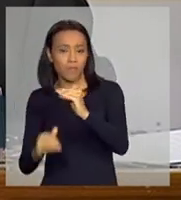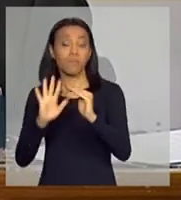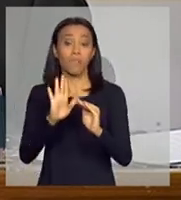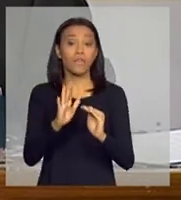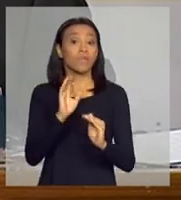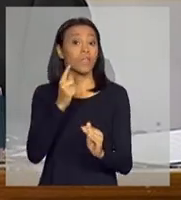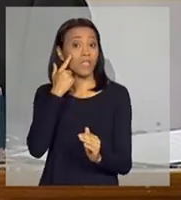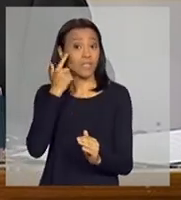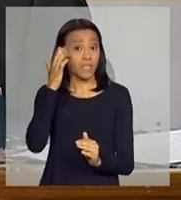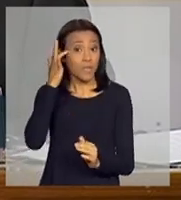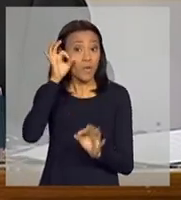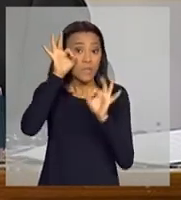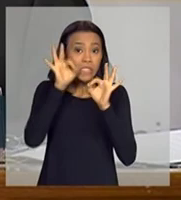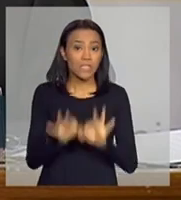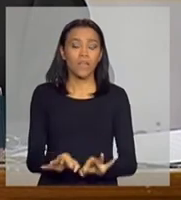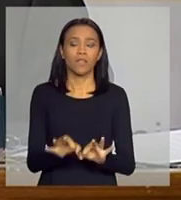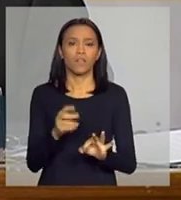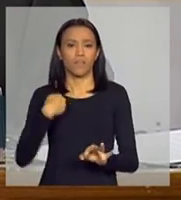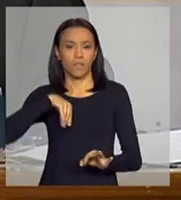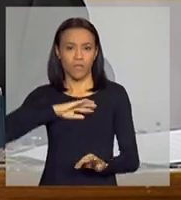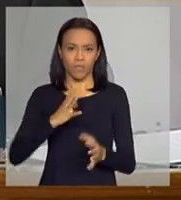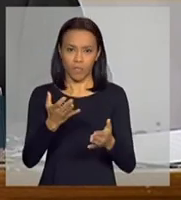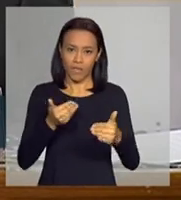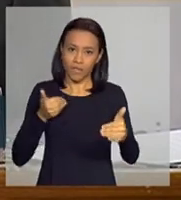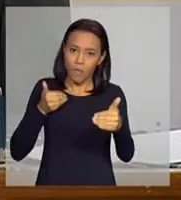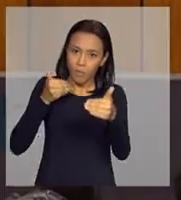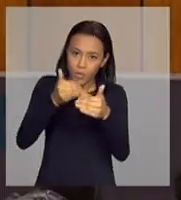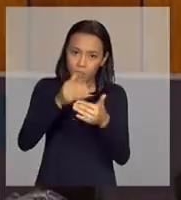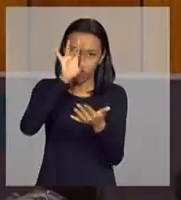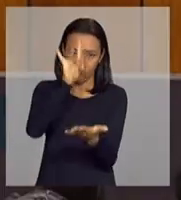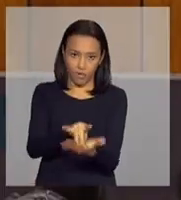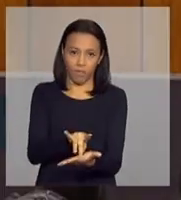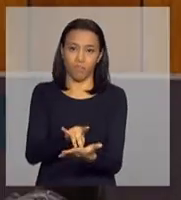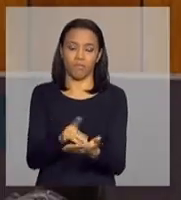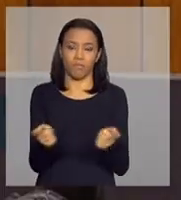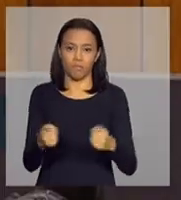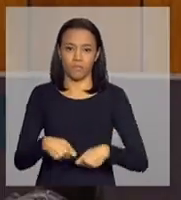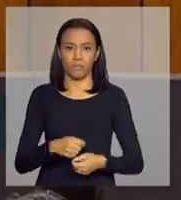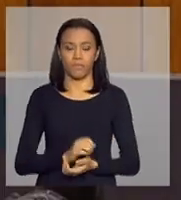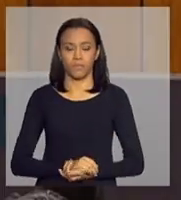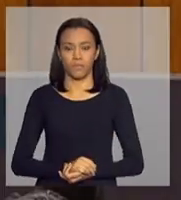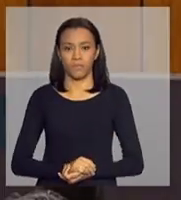é a realidade nós estamos buscando ficar mais próximo da realidade possível